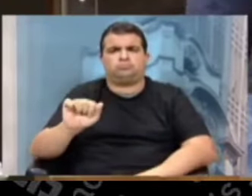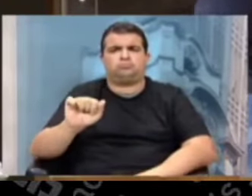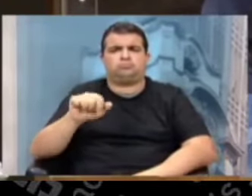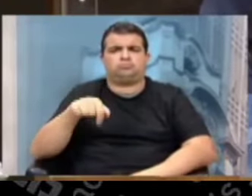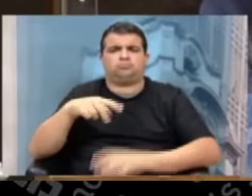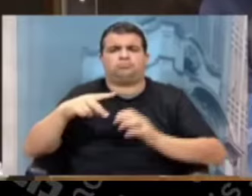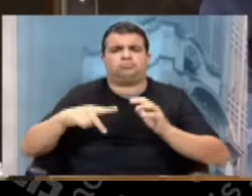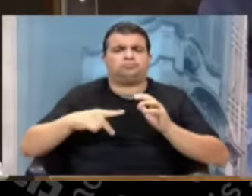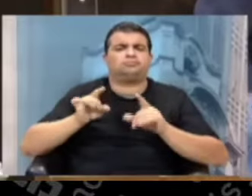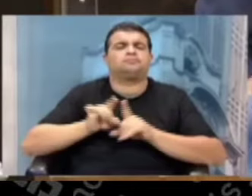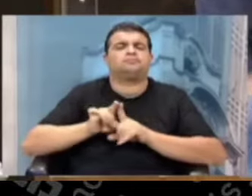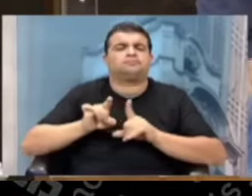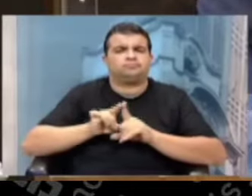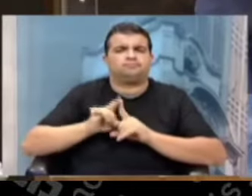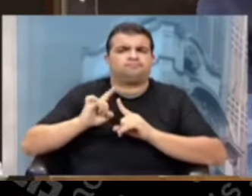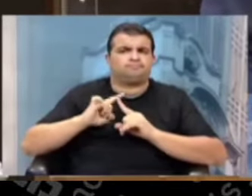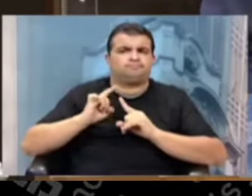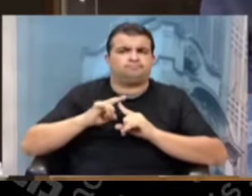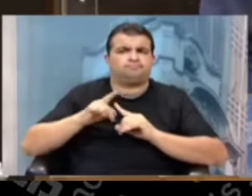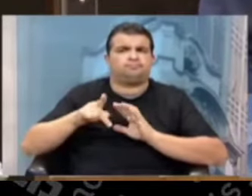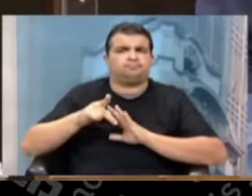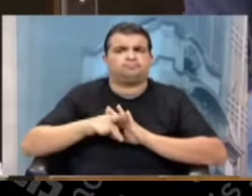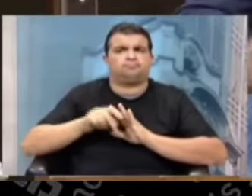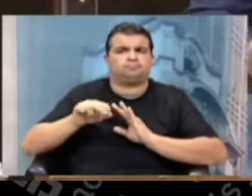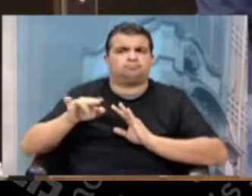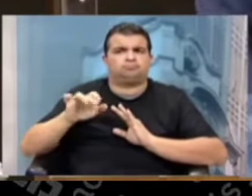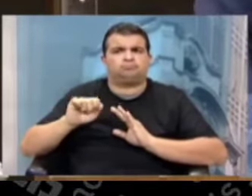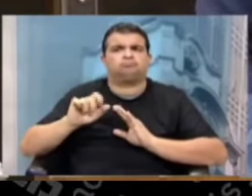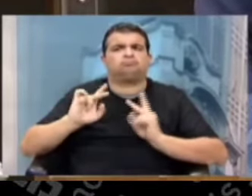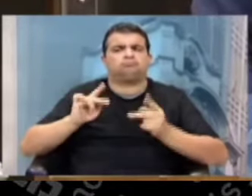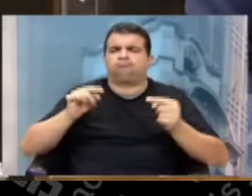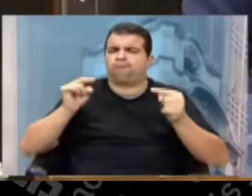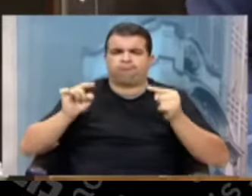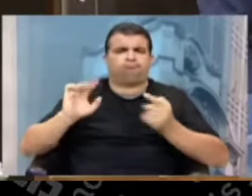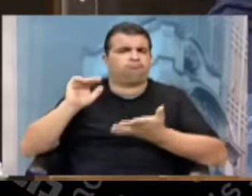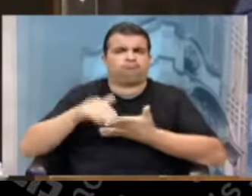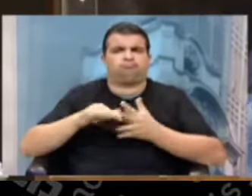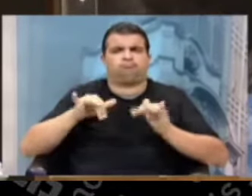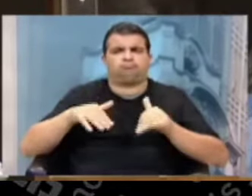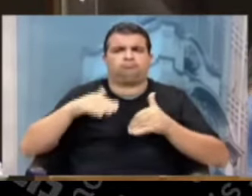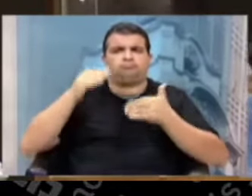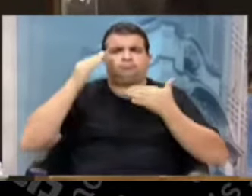casa, esse tipo de pauta vai ser combatida até o fim. Obrigado.